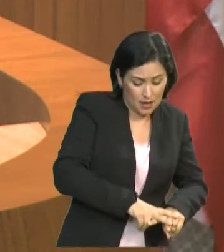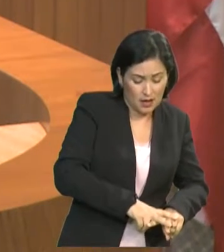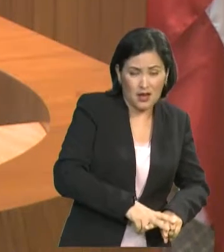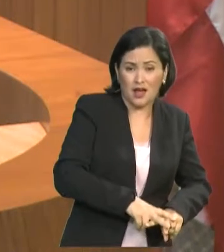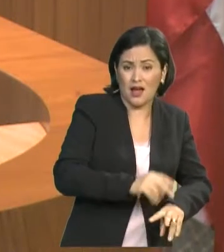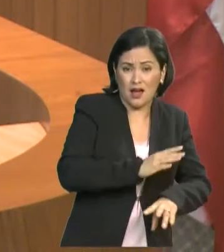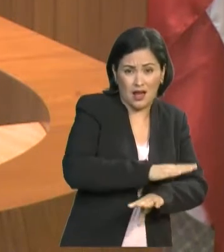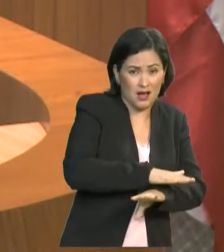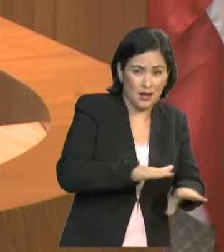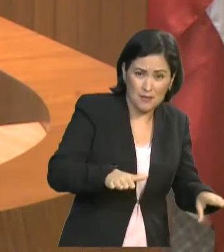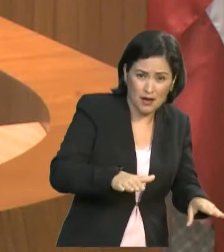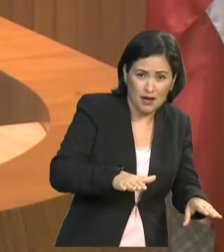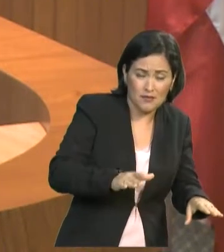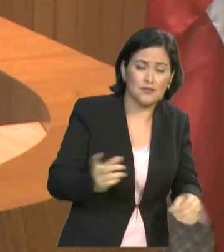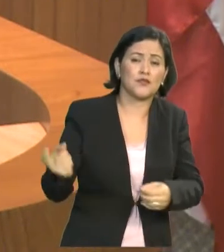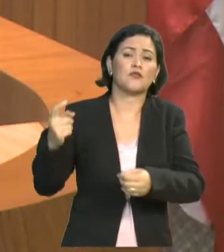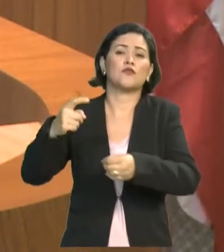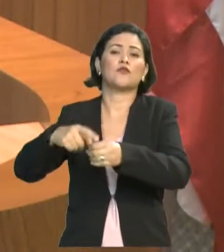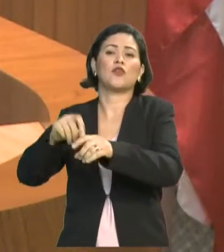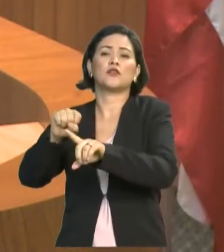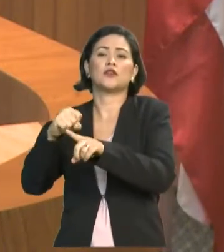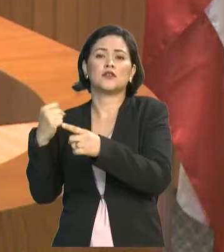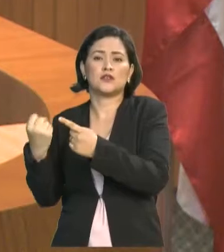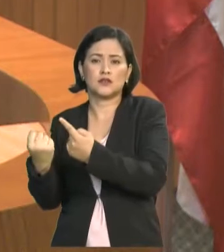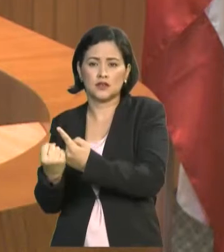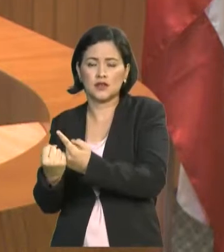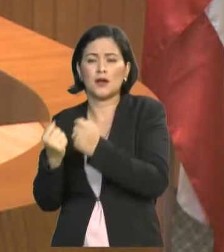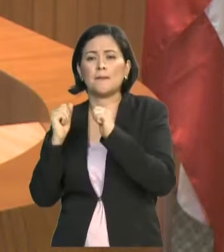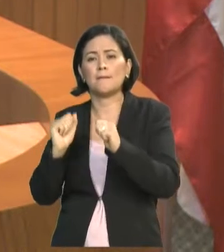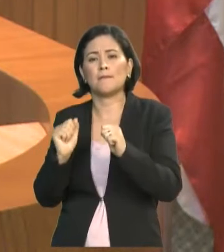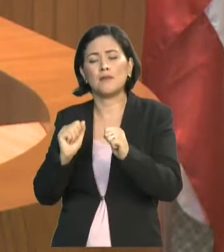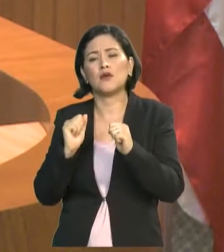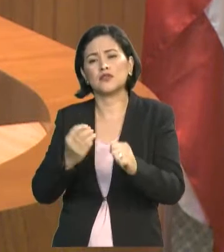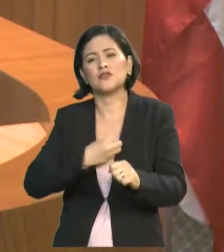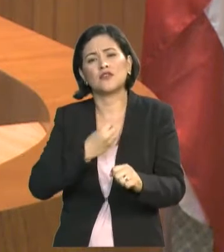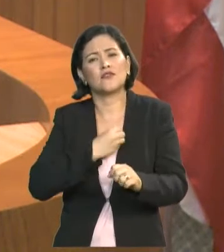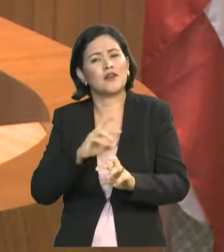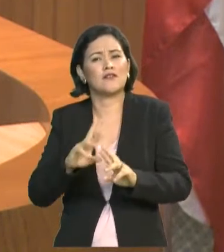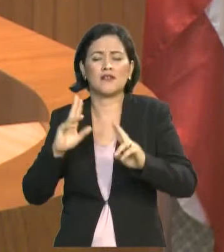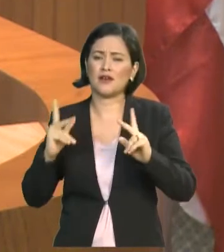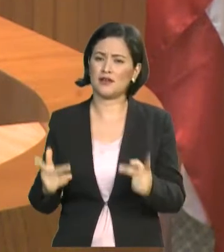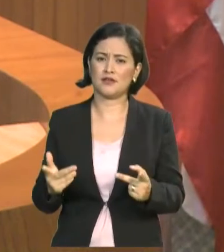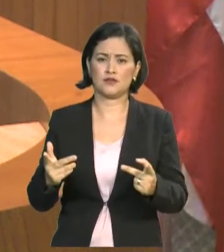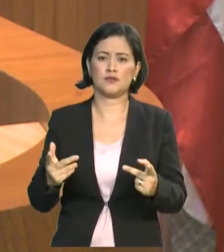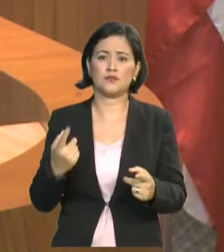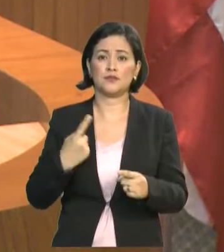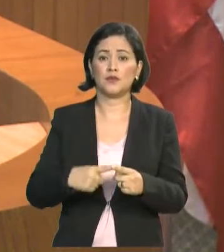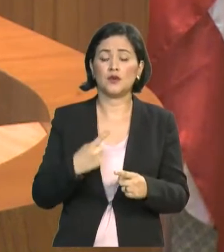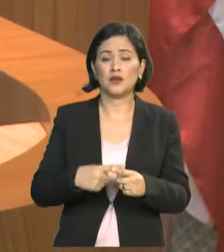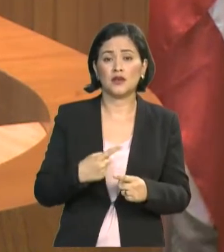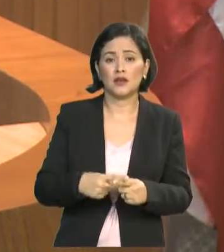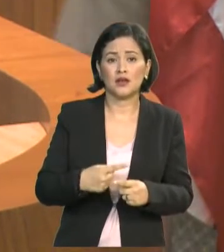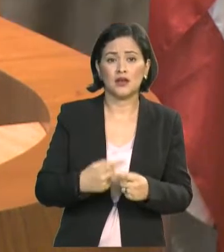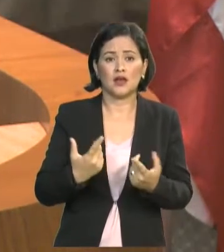presidente, ele não reflete apenas nessas mulheres, mas na família,